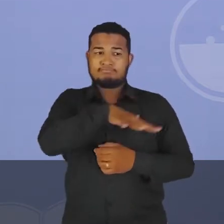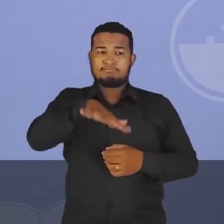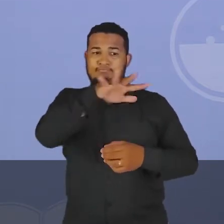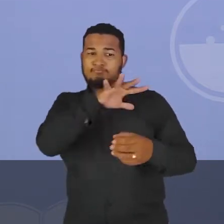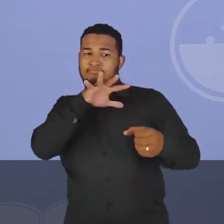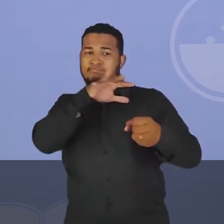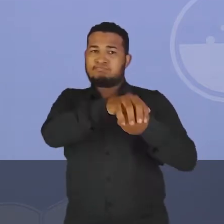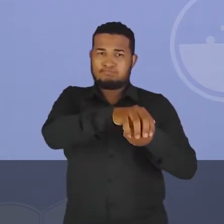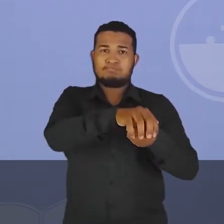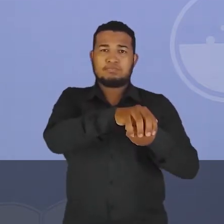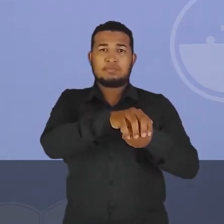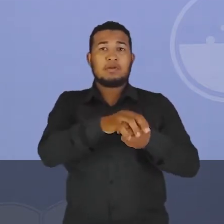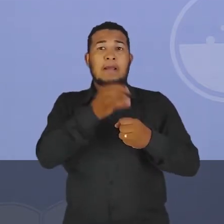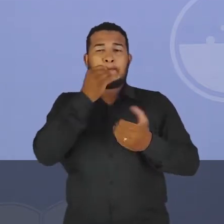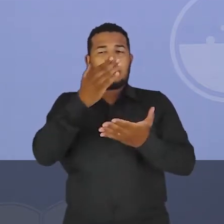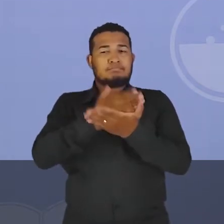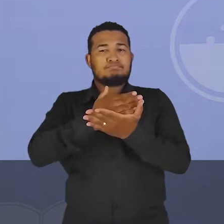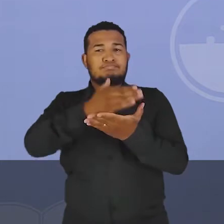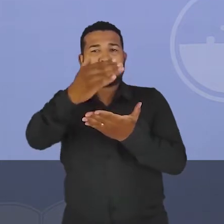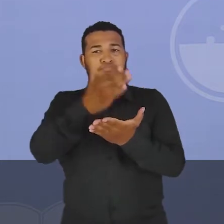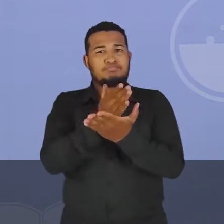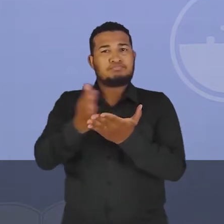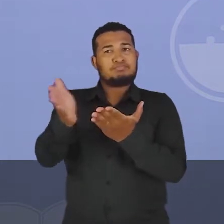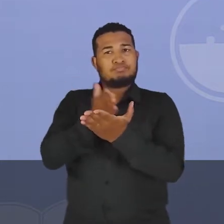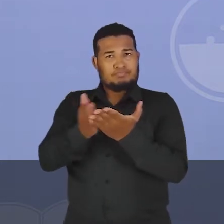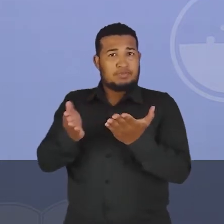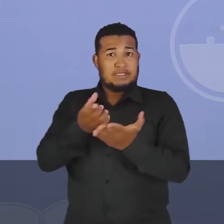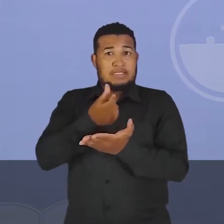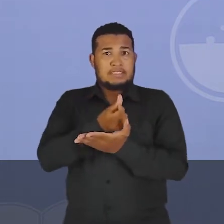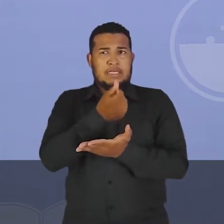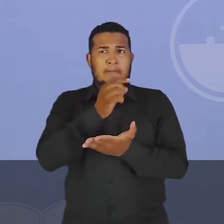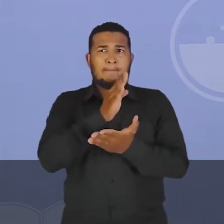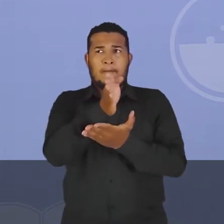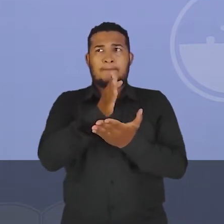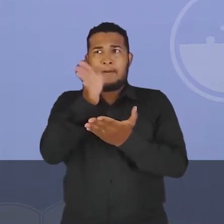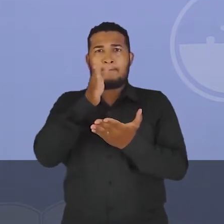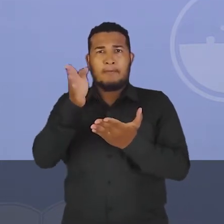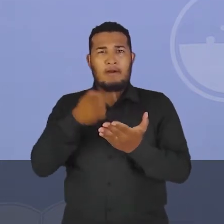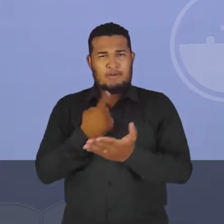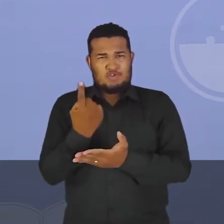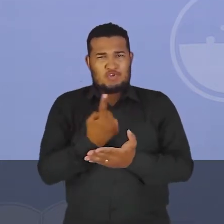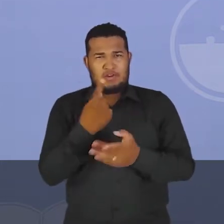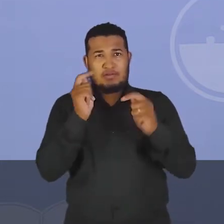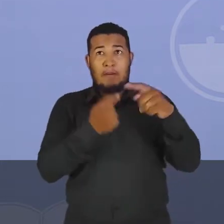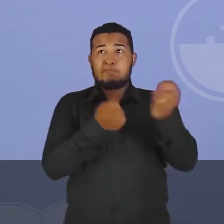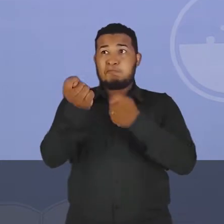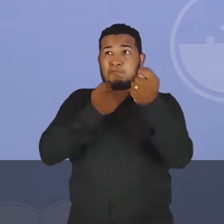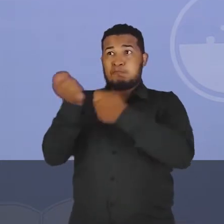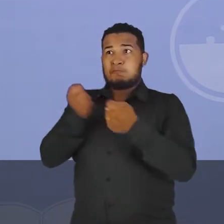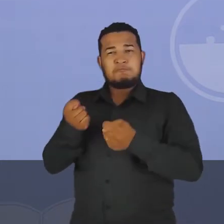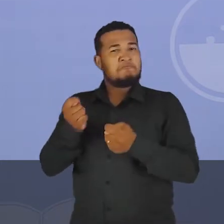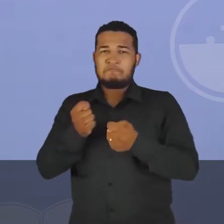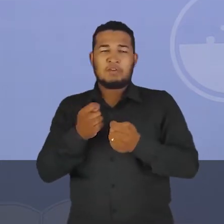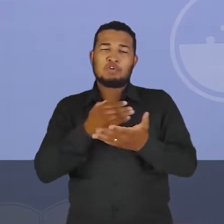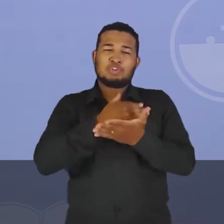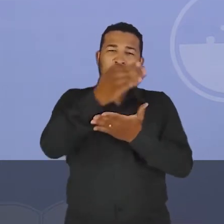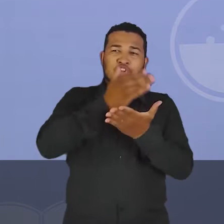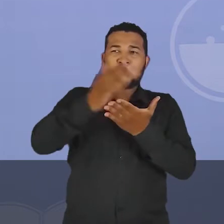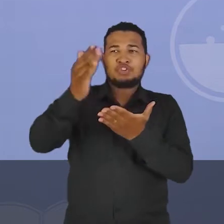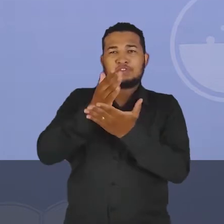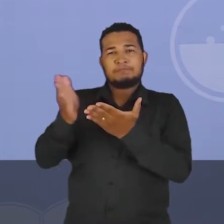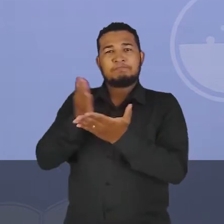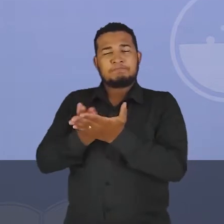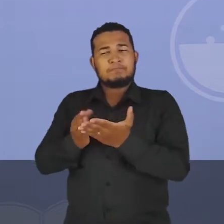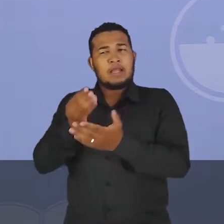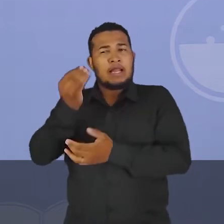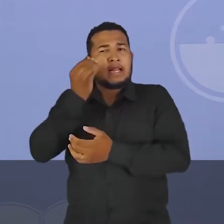Fernandes Coutinho dividiu a capitania em Seis Marias, não dava para o Vasco Fernandes Coutinho sozinho administrar todo esse mundo de terras. Então ele divide e ele